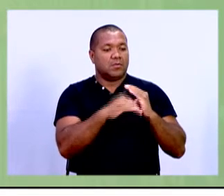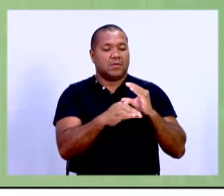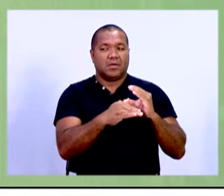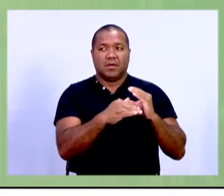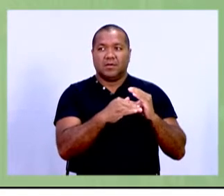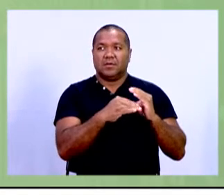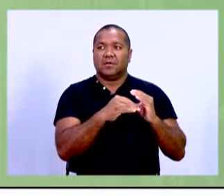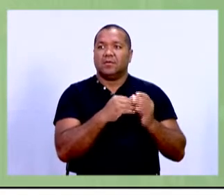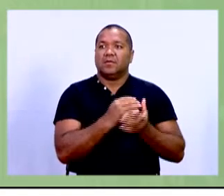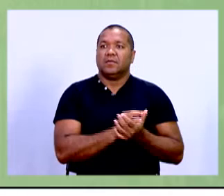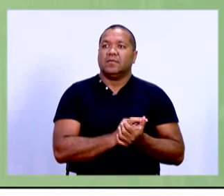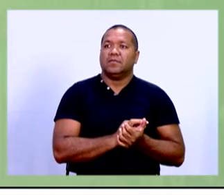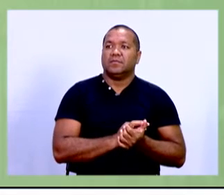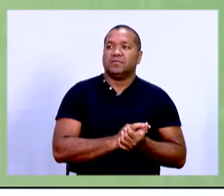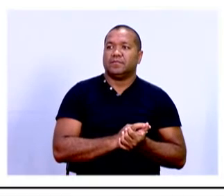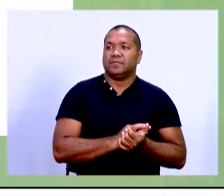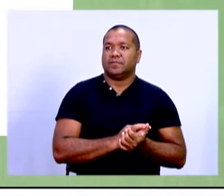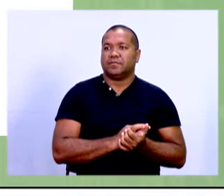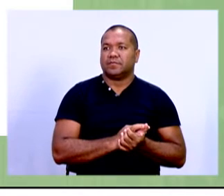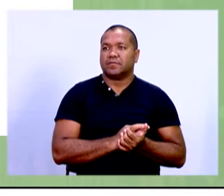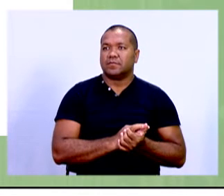serão enviadas.